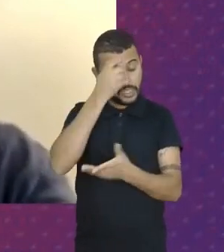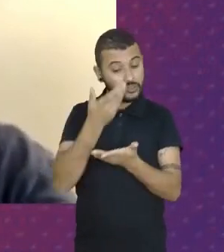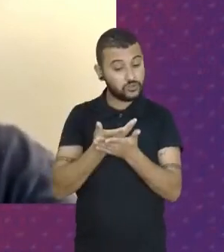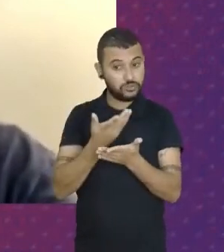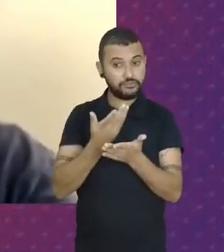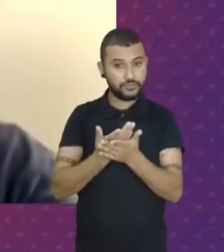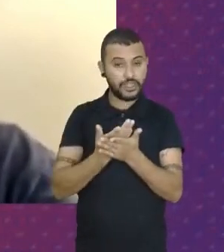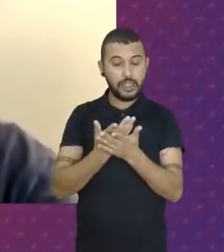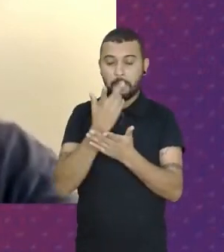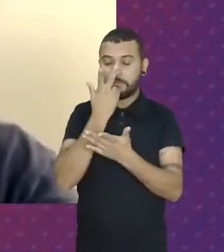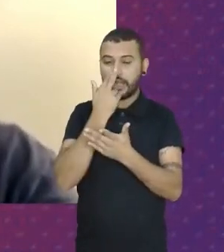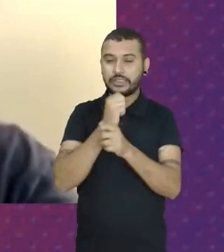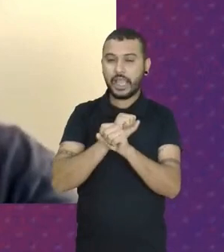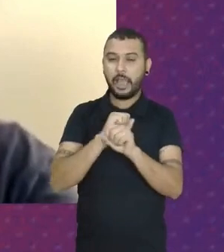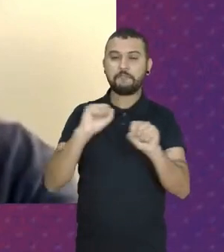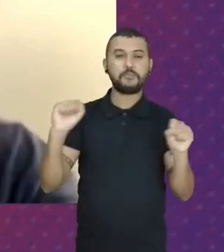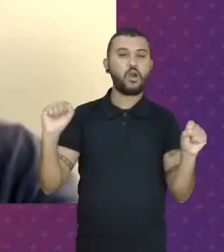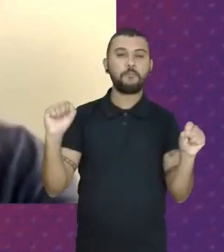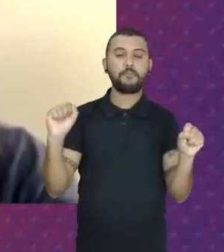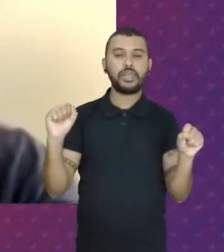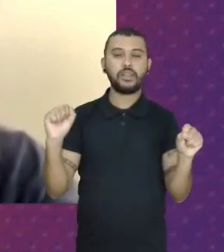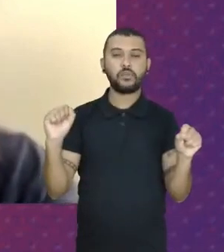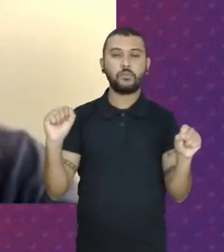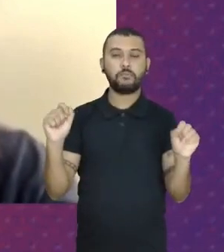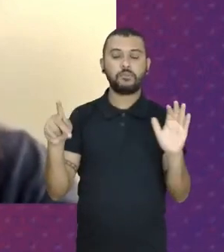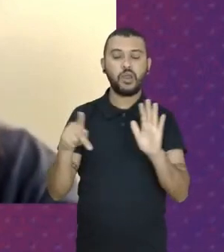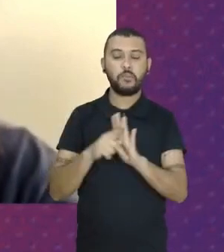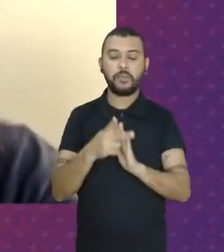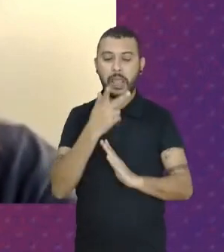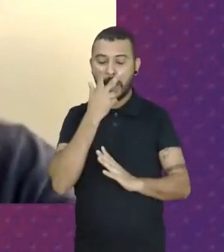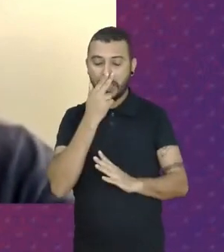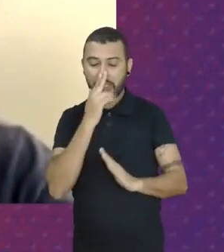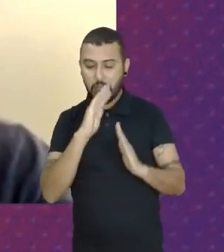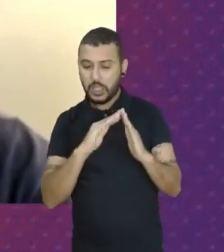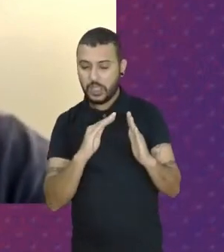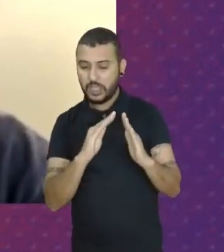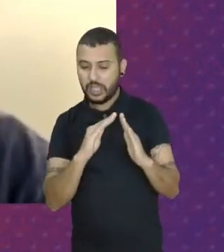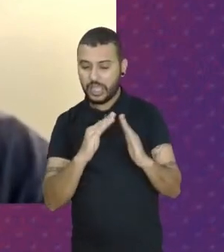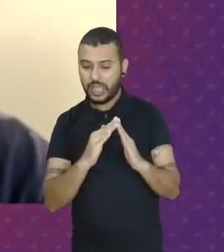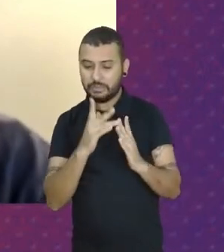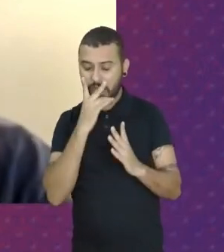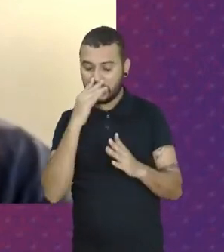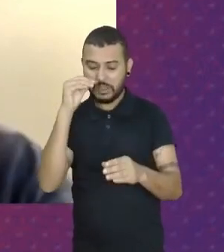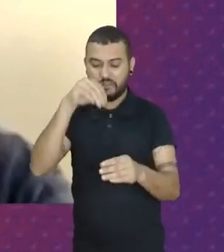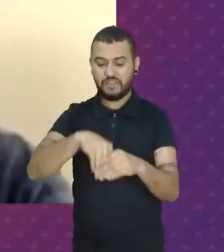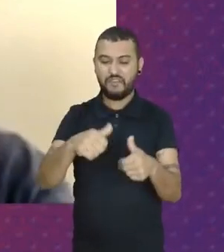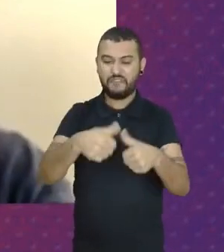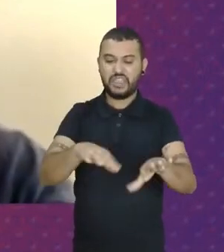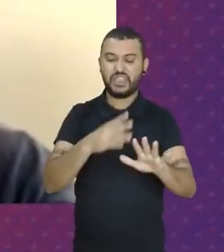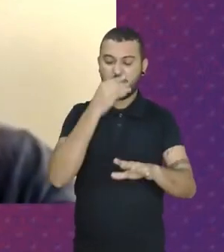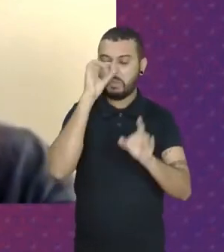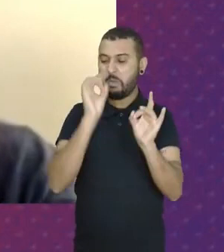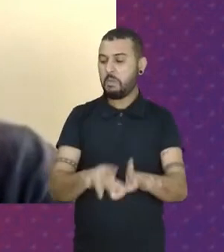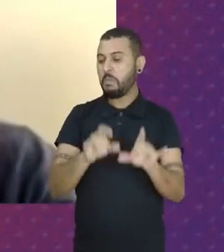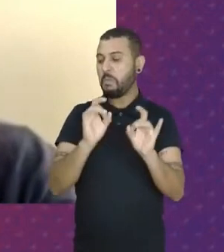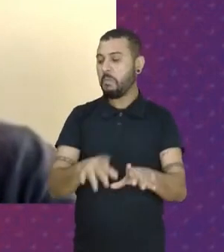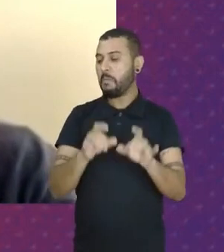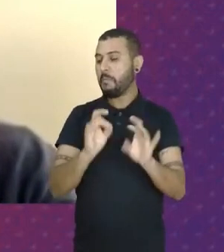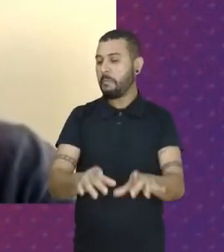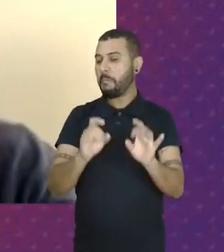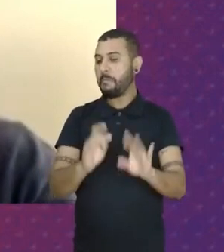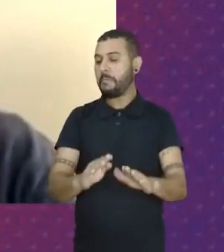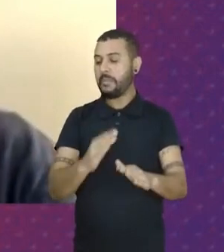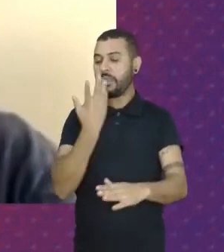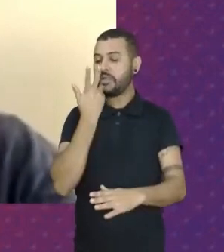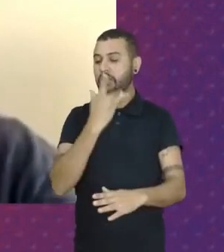inclusive rompendo com estigmas sobre a creche como se fosse um depósito de crianças, né, um lugar